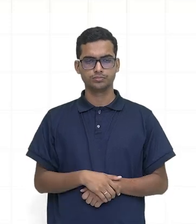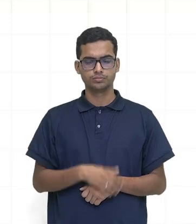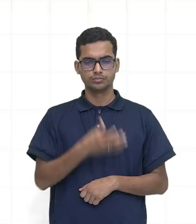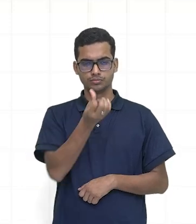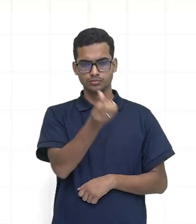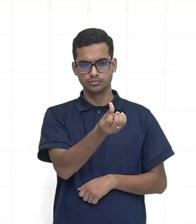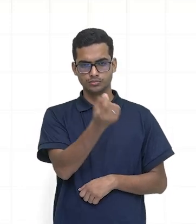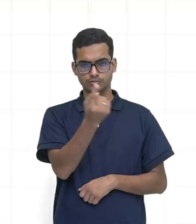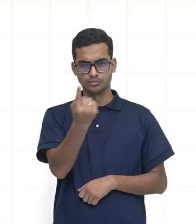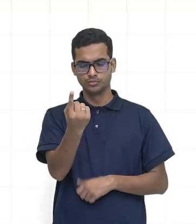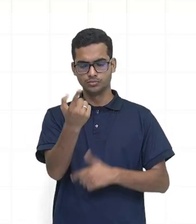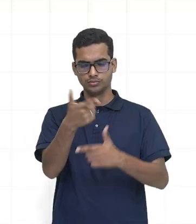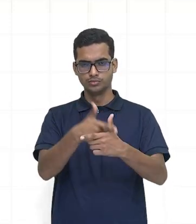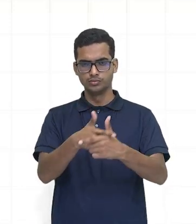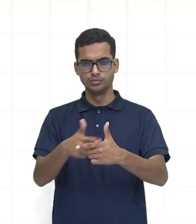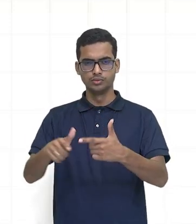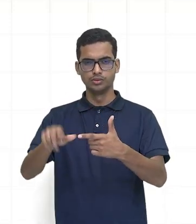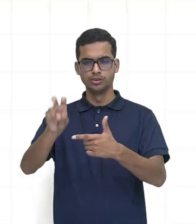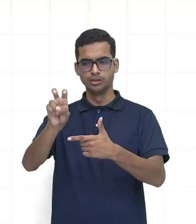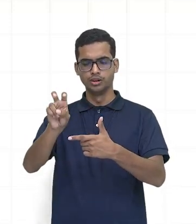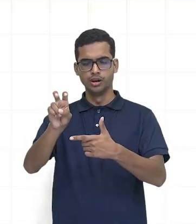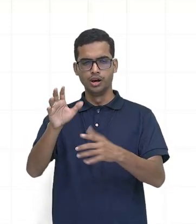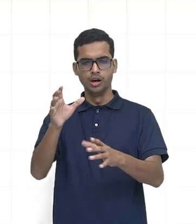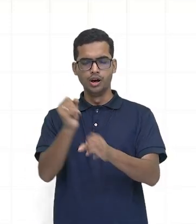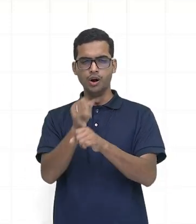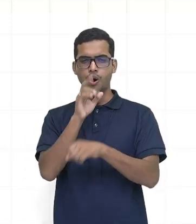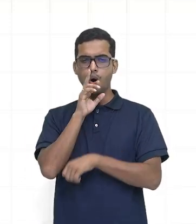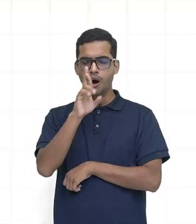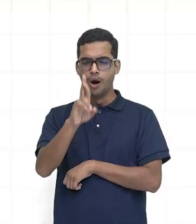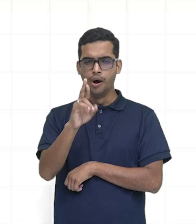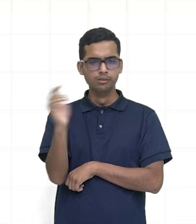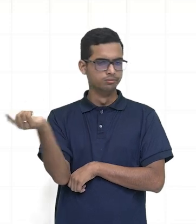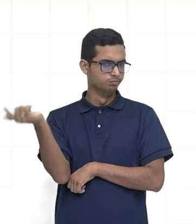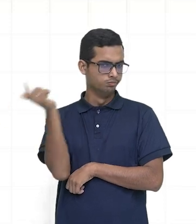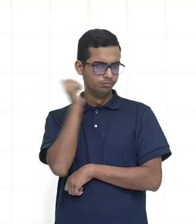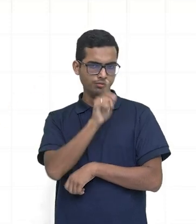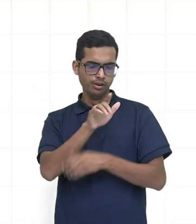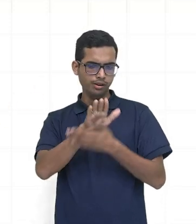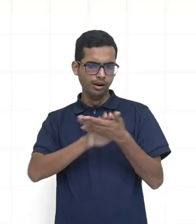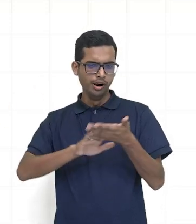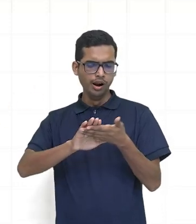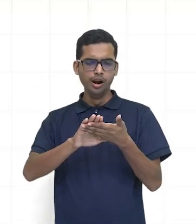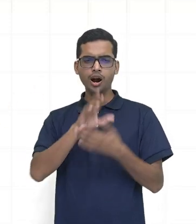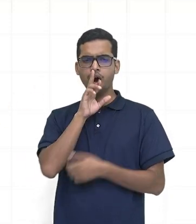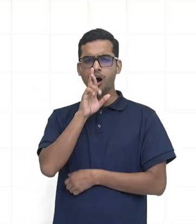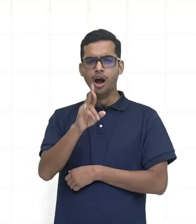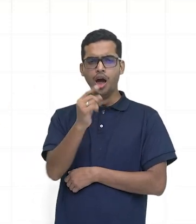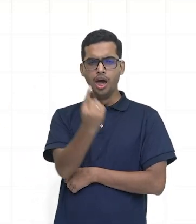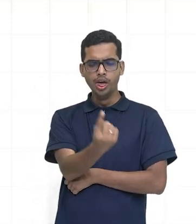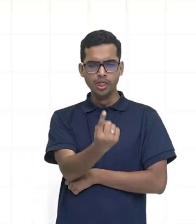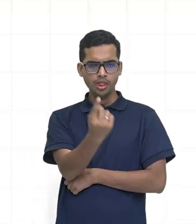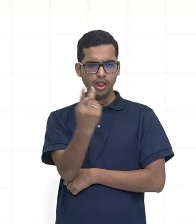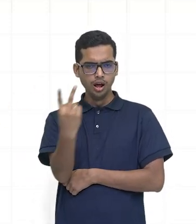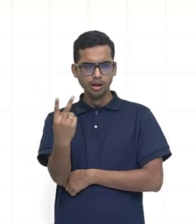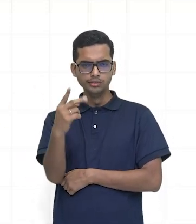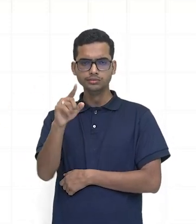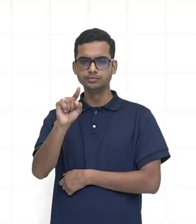por 5 também não vai dar certo. Vai dar 12 e vai sobrar resto na